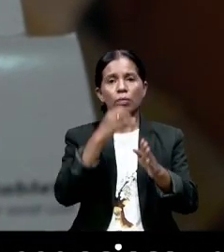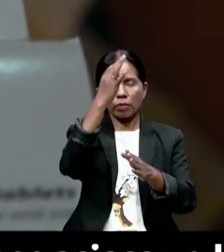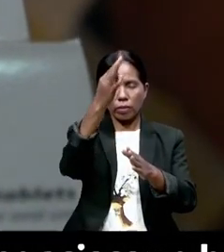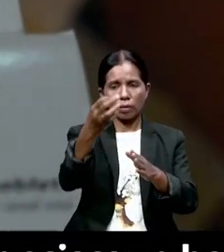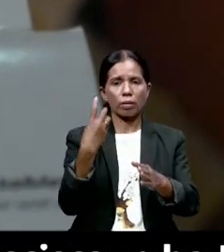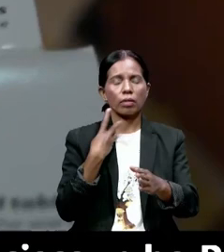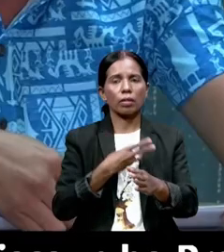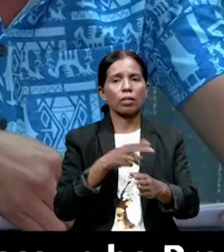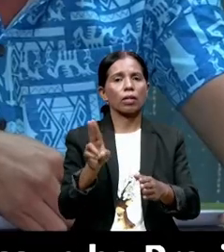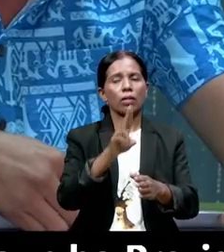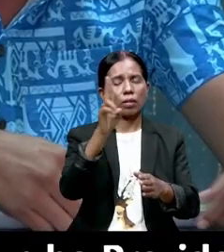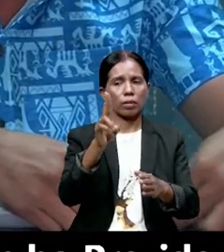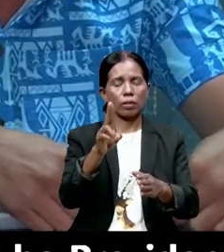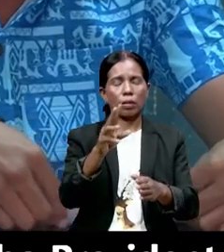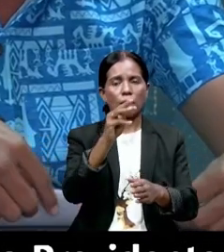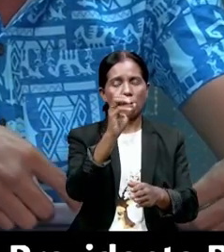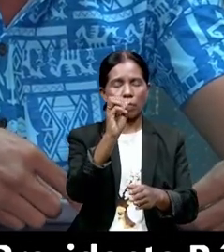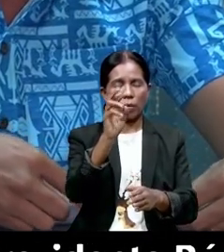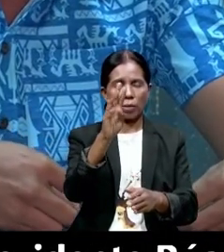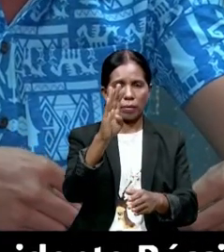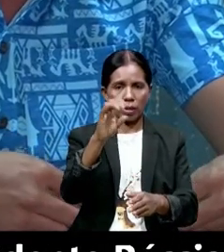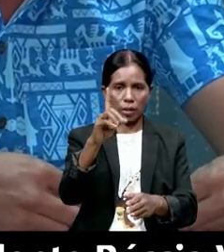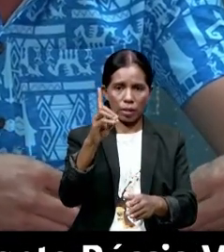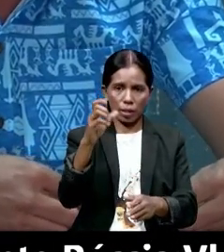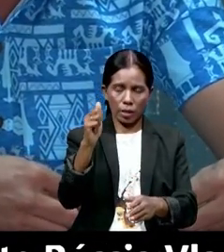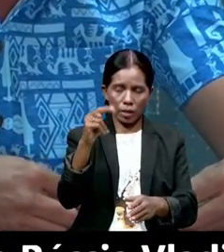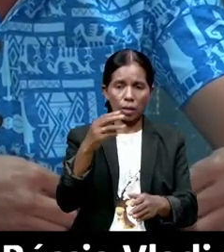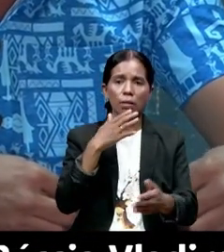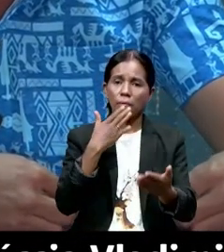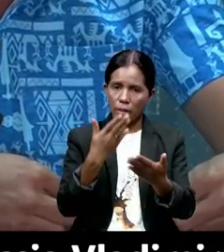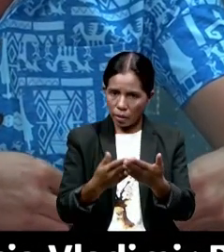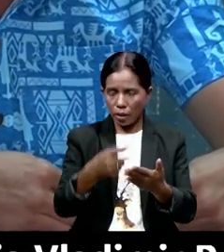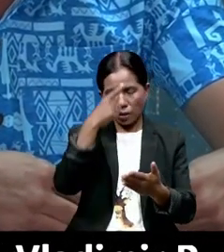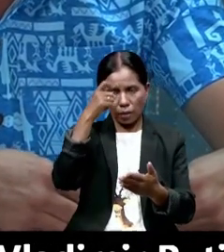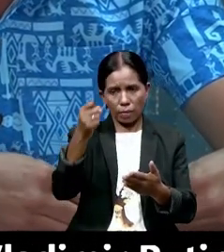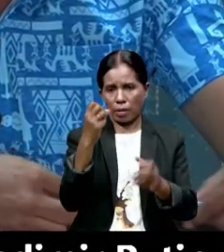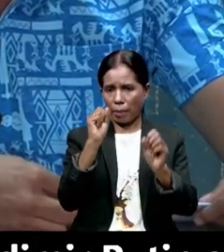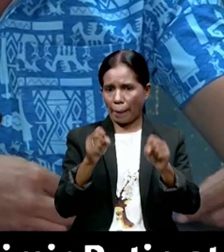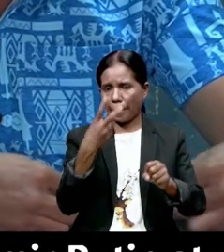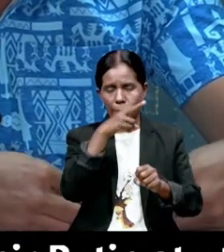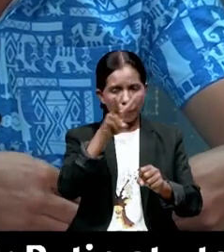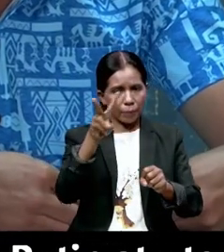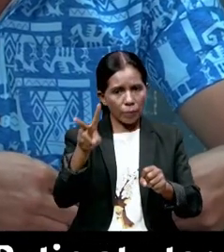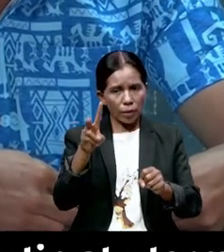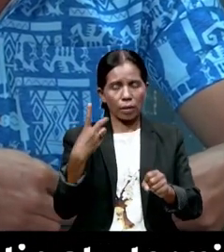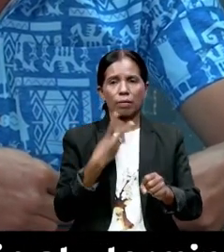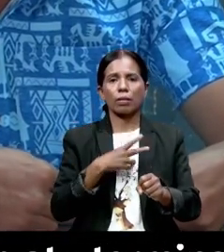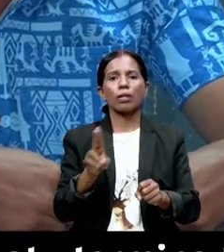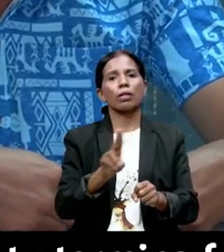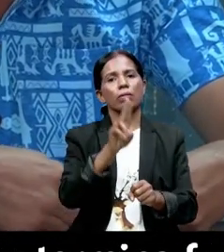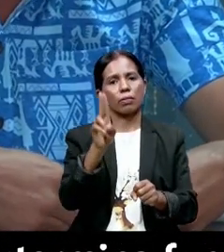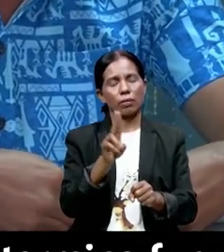usa dados morbilidade né mak dia kiu tamba nia bele hare ita usa ai moruf né baseia